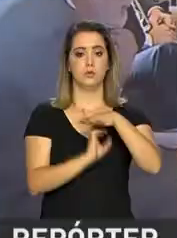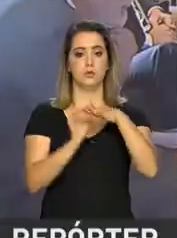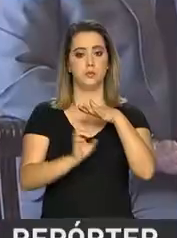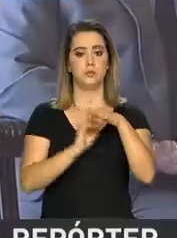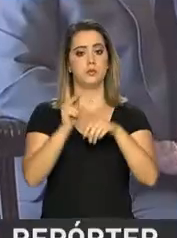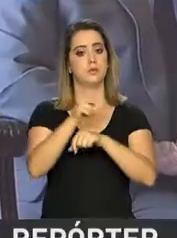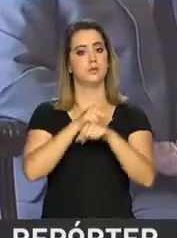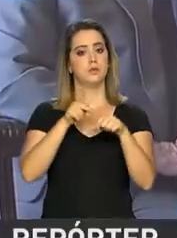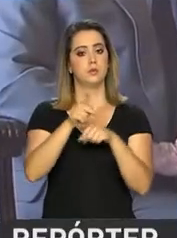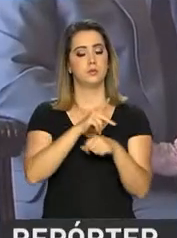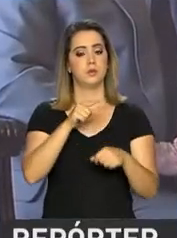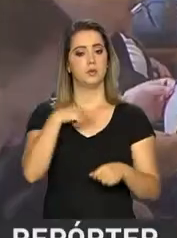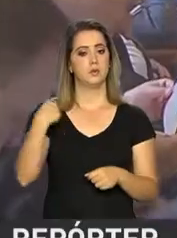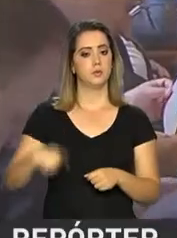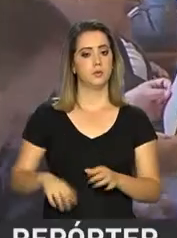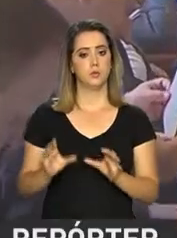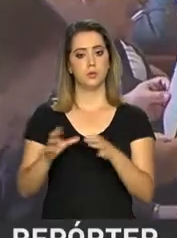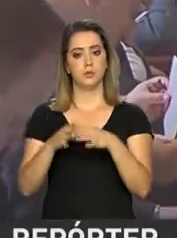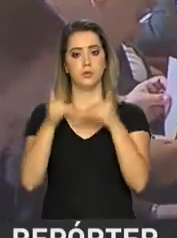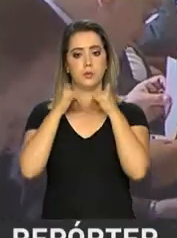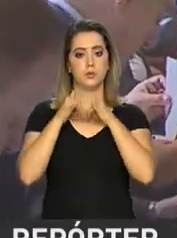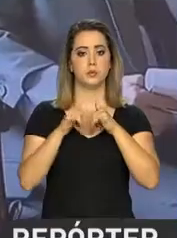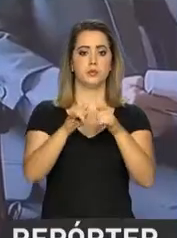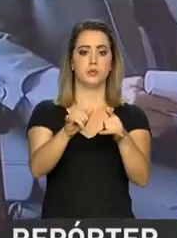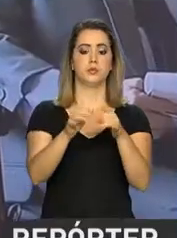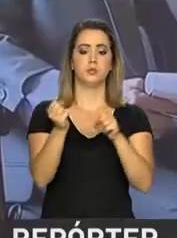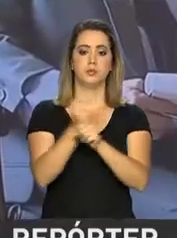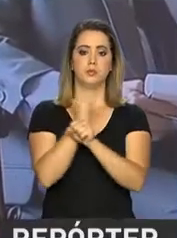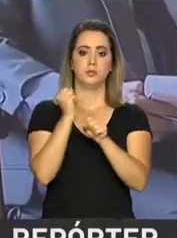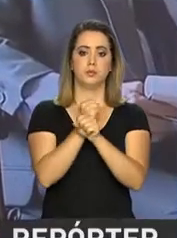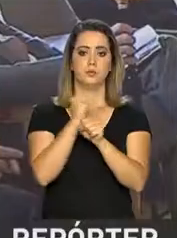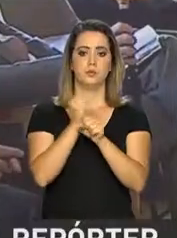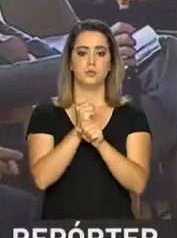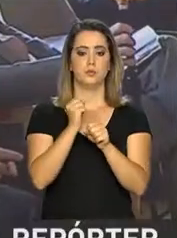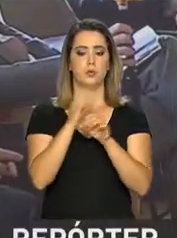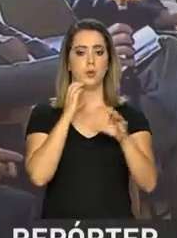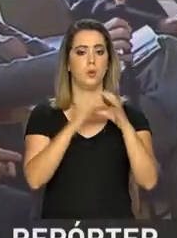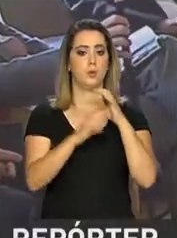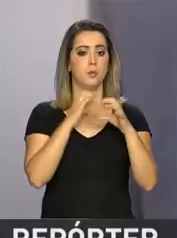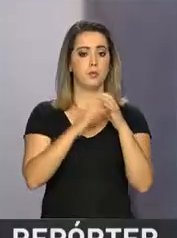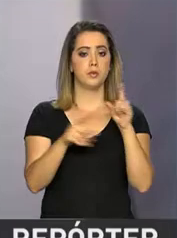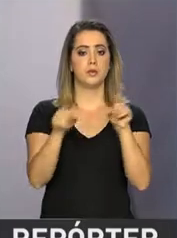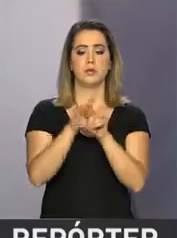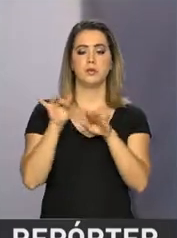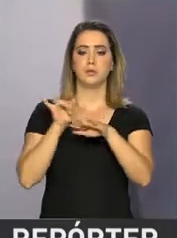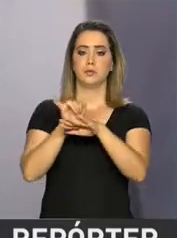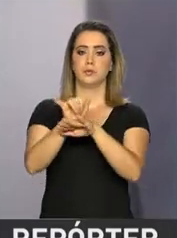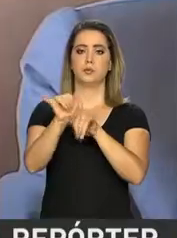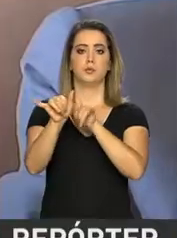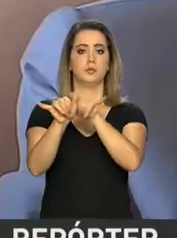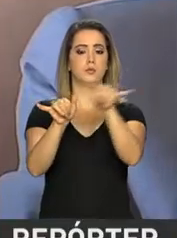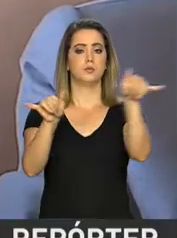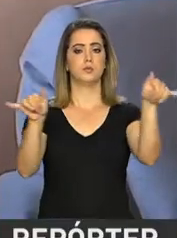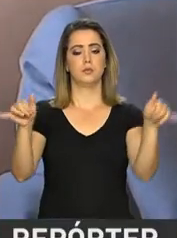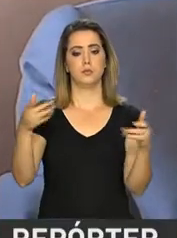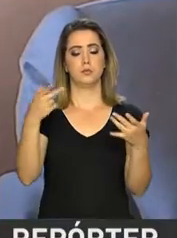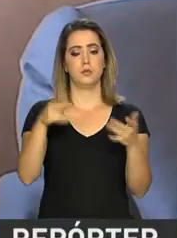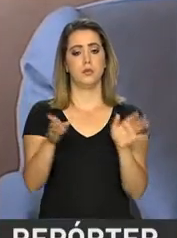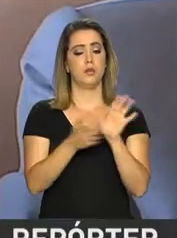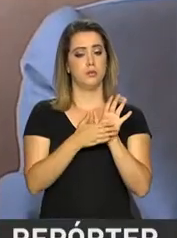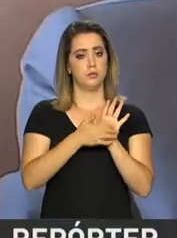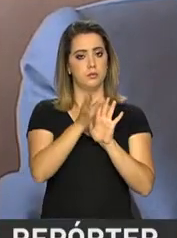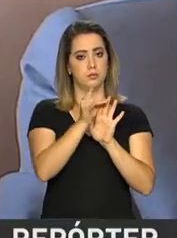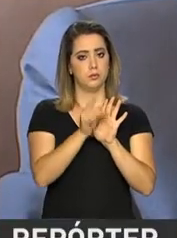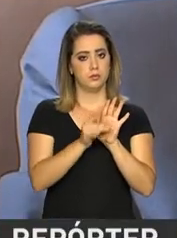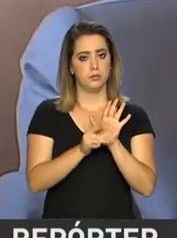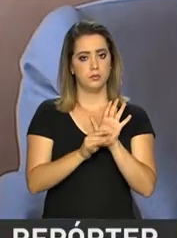asiático dos setores de energia infraestrutura telecomunicações e aviação michel temer apresentou as